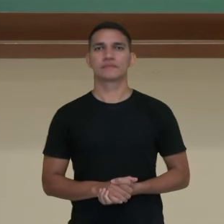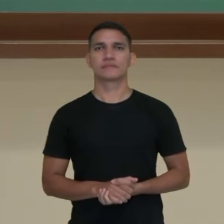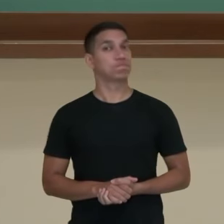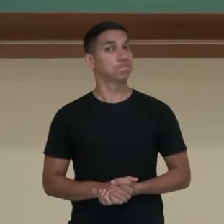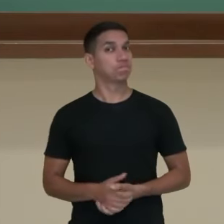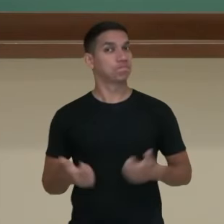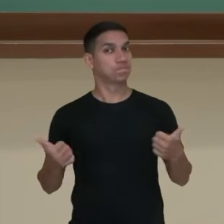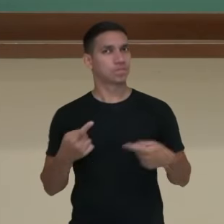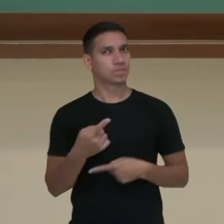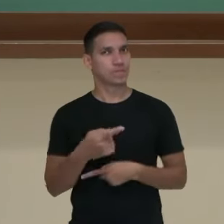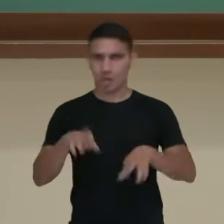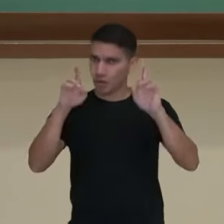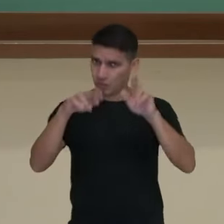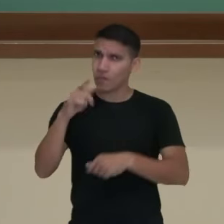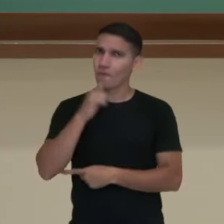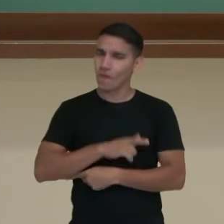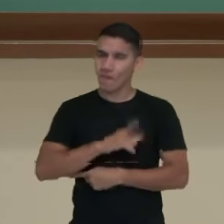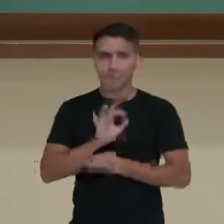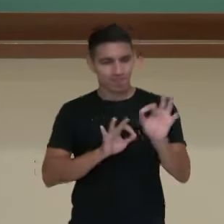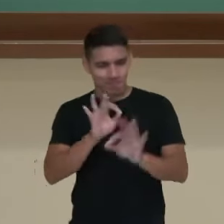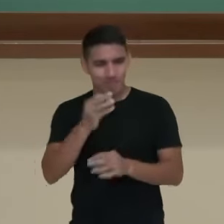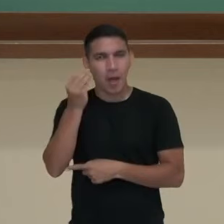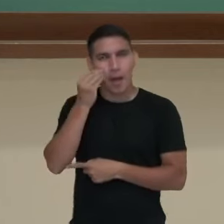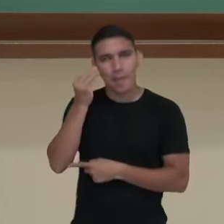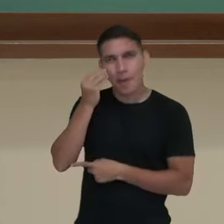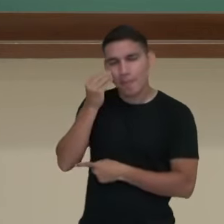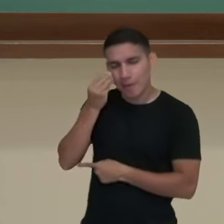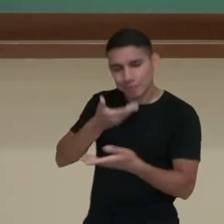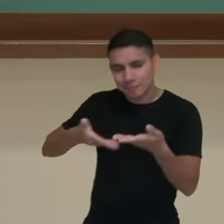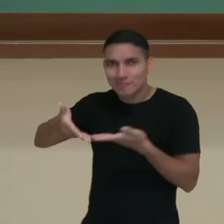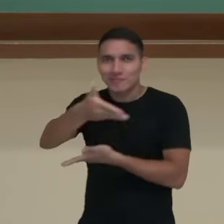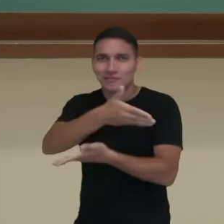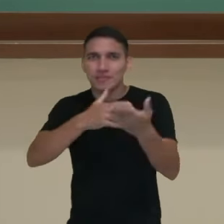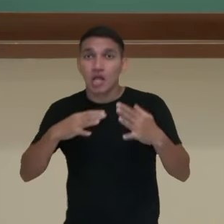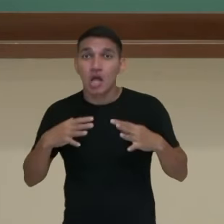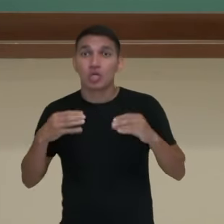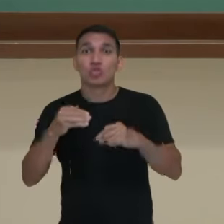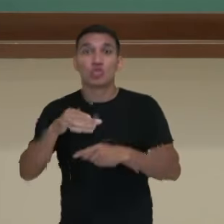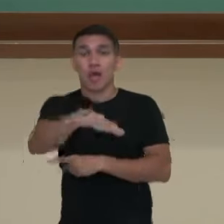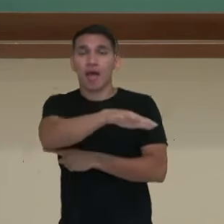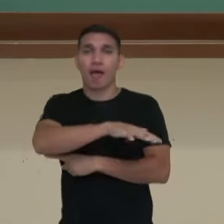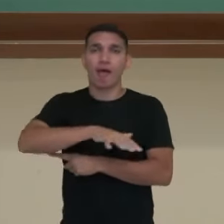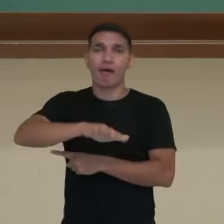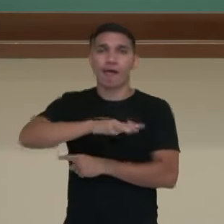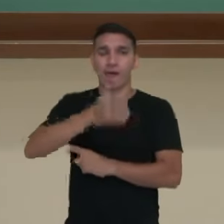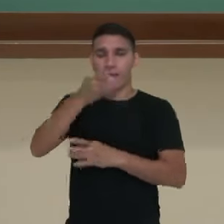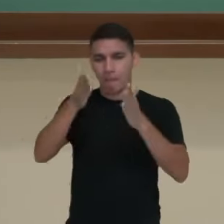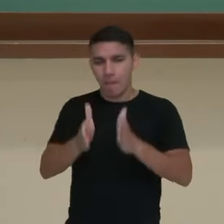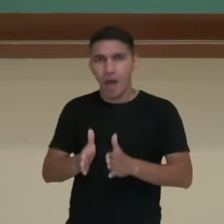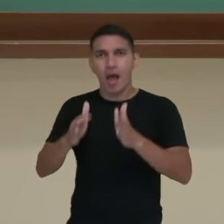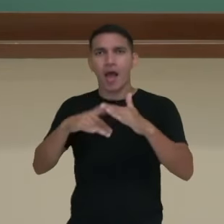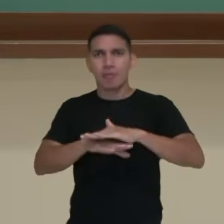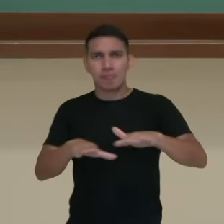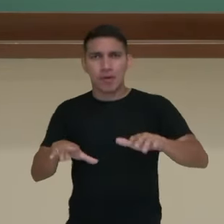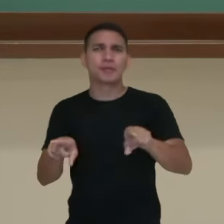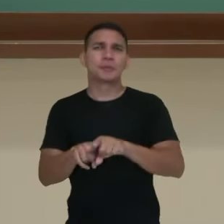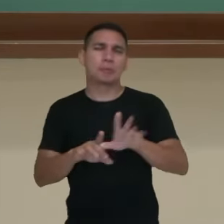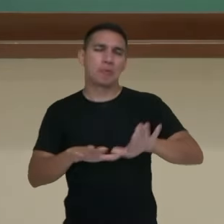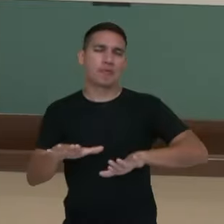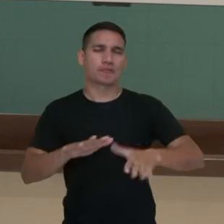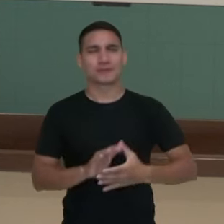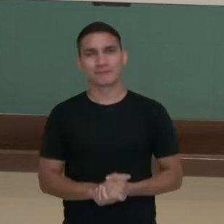Muito bem, pessoal, espero que vocês tenham experimentado aí, né, todos os planos de movimentos, ok?